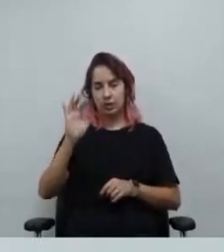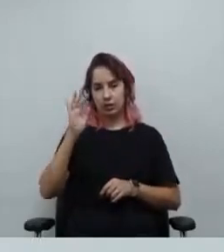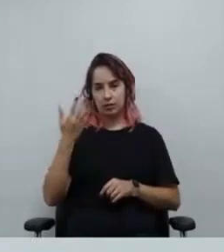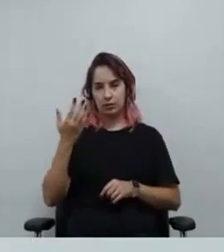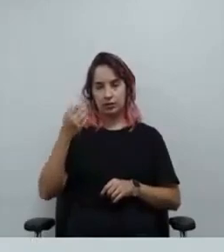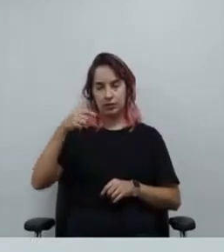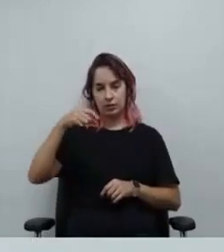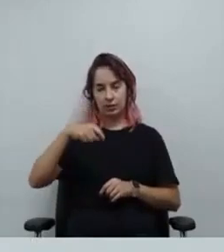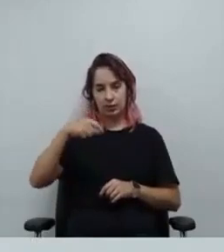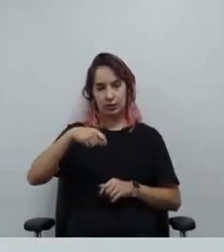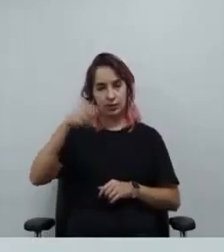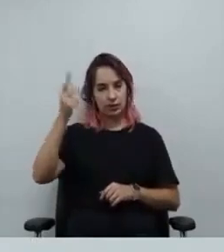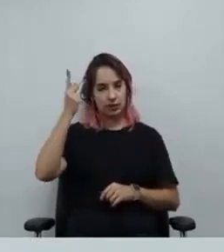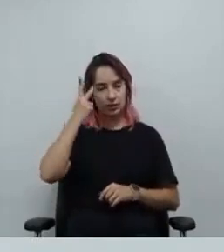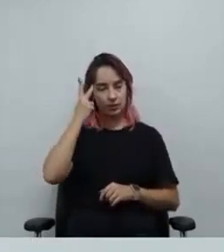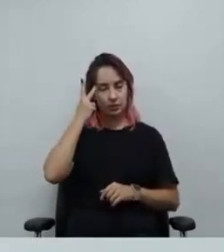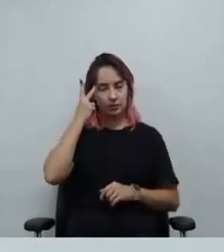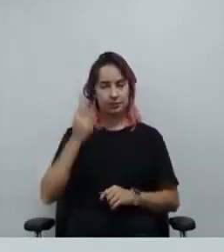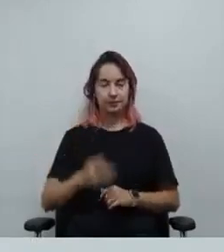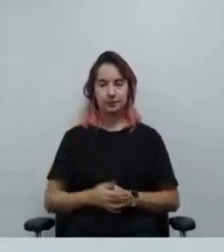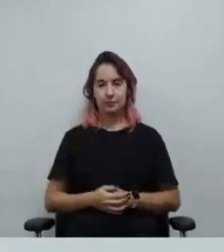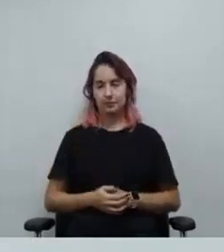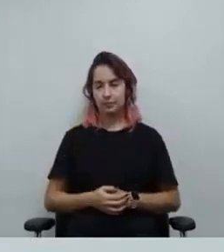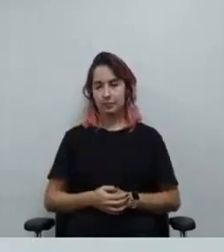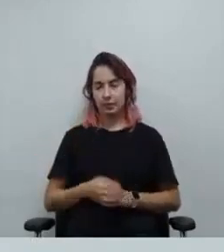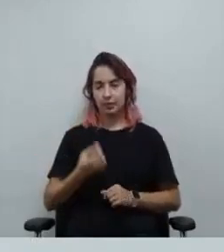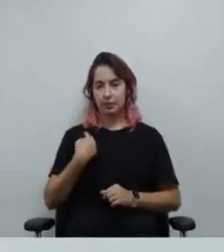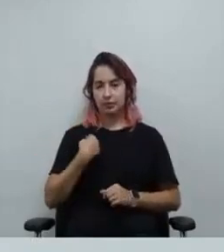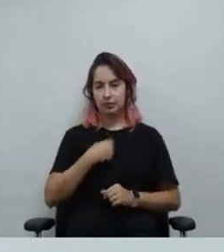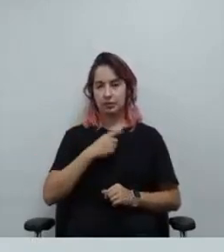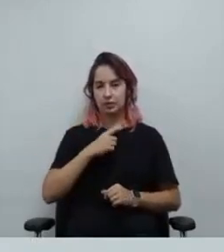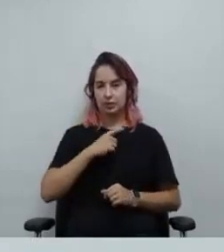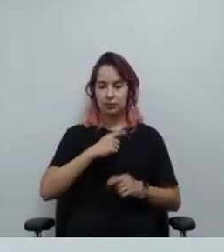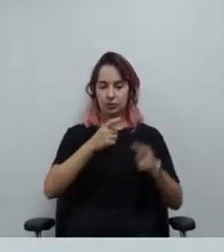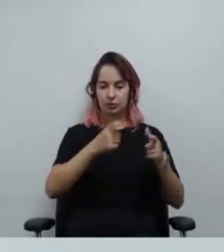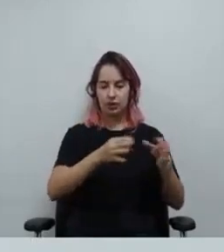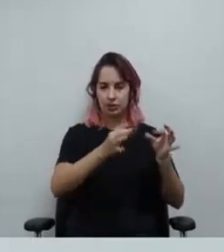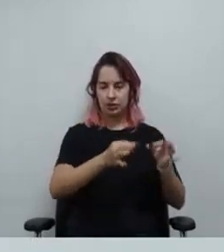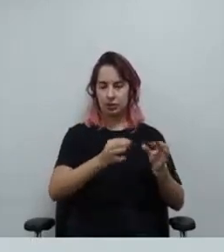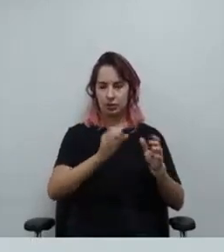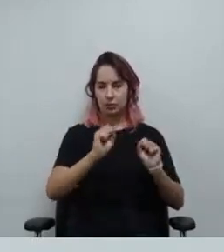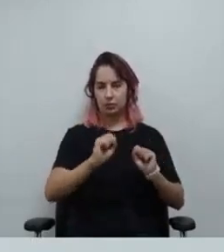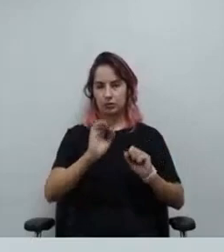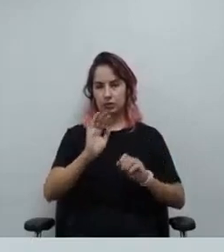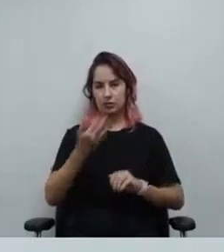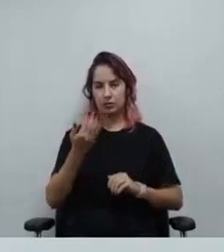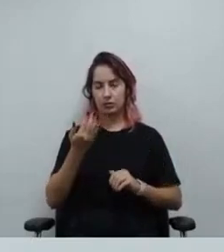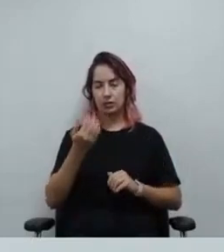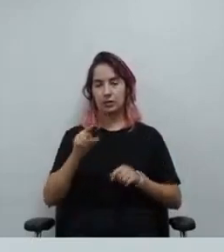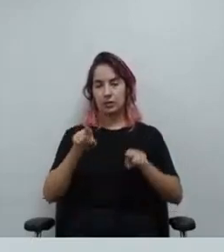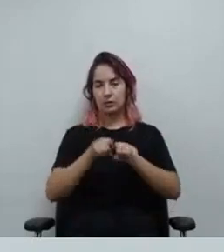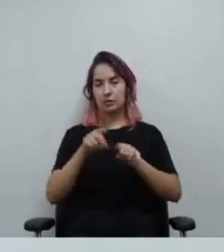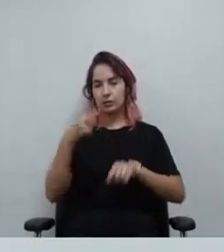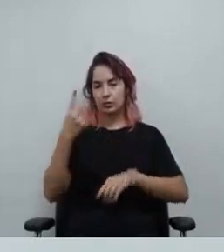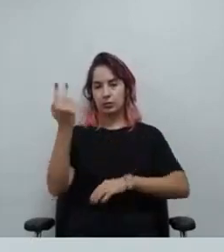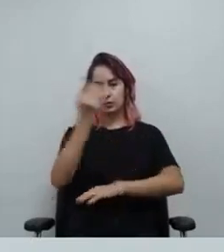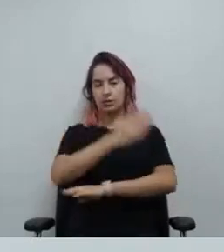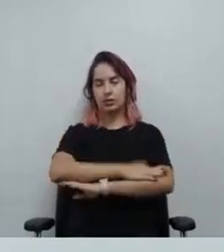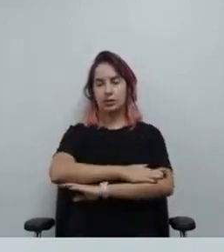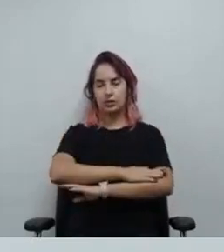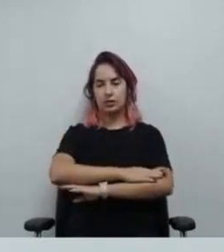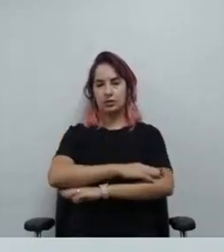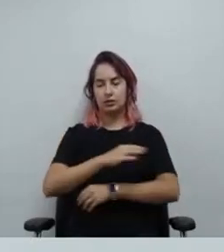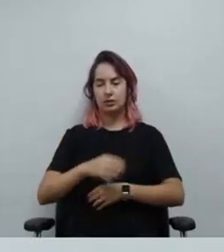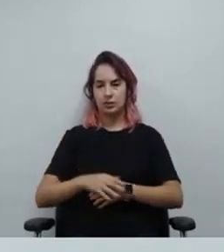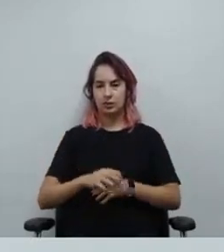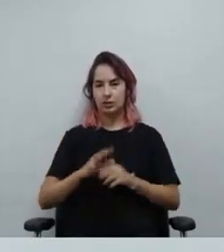realizada em São Paulo. Nós já temos um local definido, também será previsto para as 14h. O Defensor